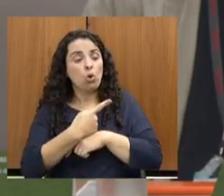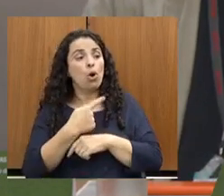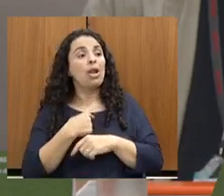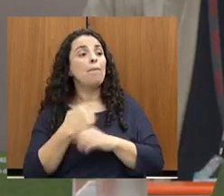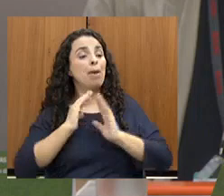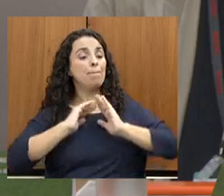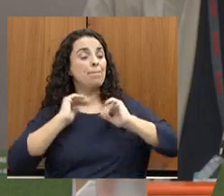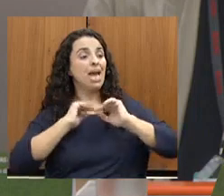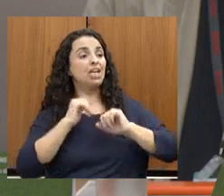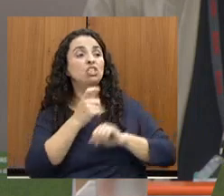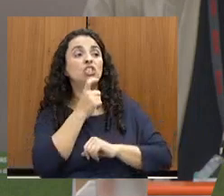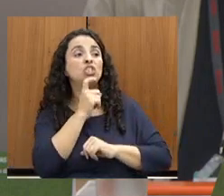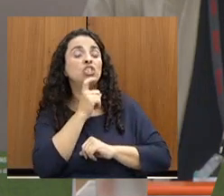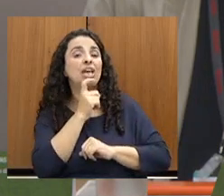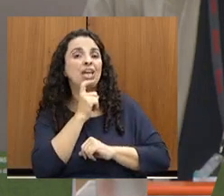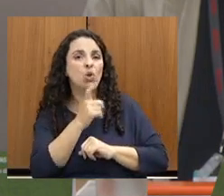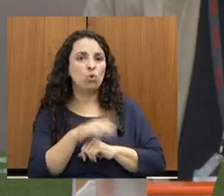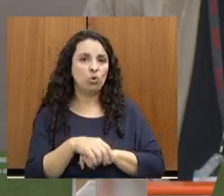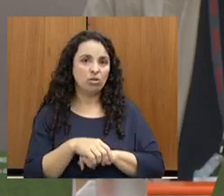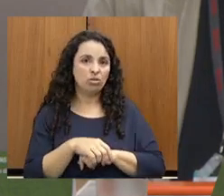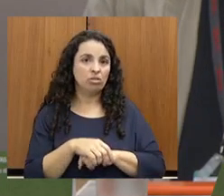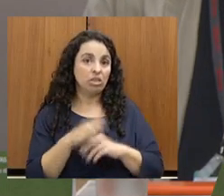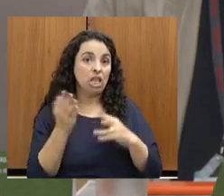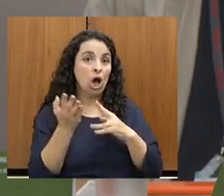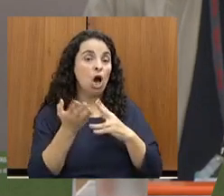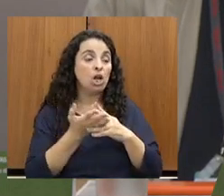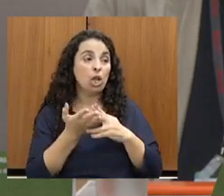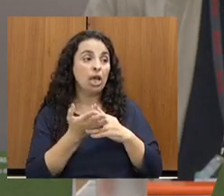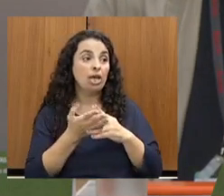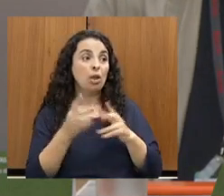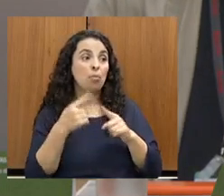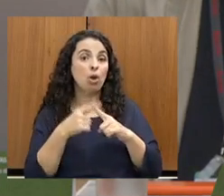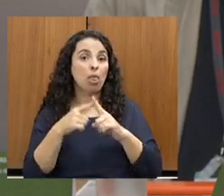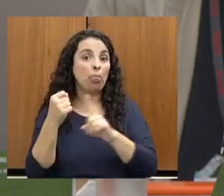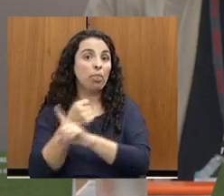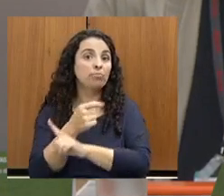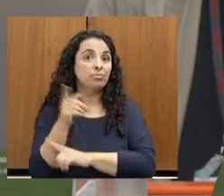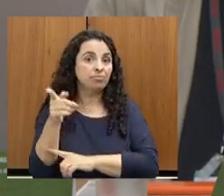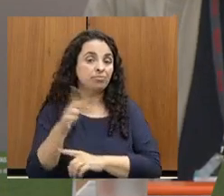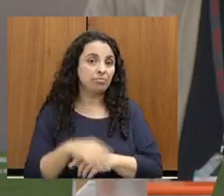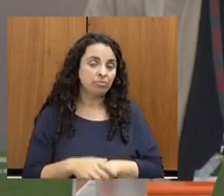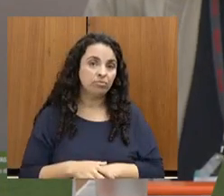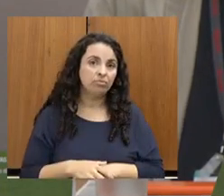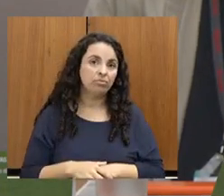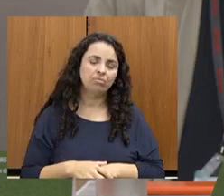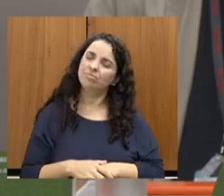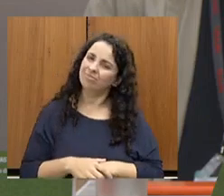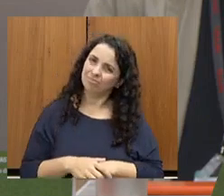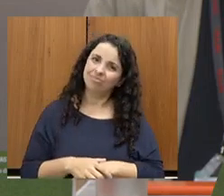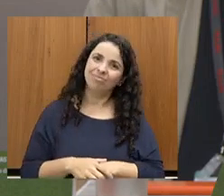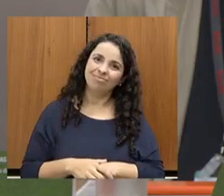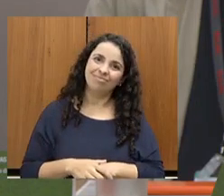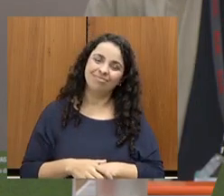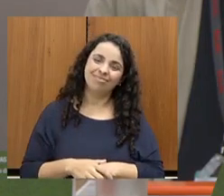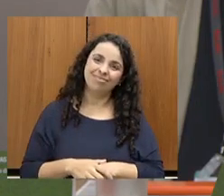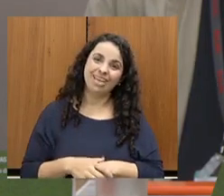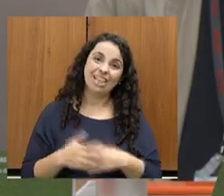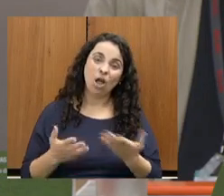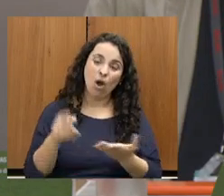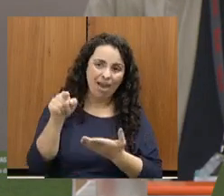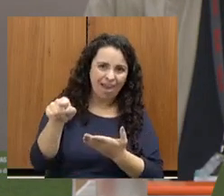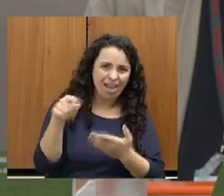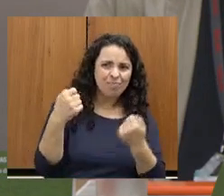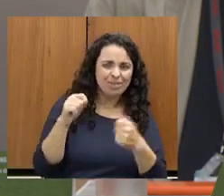ou seja, a escola tinha total conhecimento e aí deixa um aluno que precisa de ajuda sozinho com o filho que é autista?